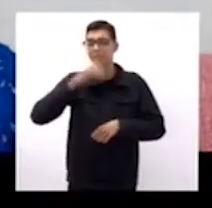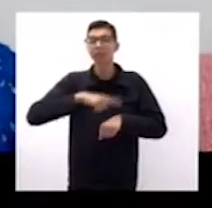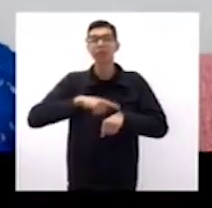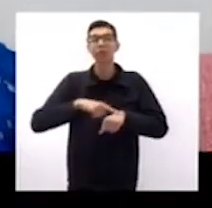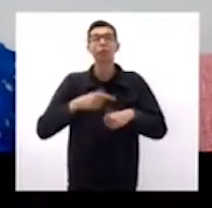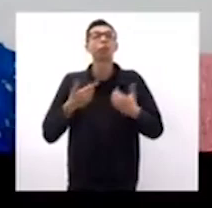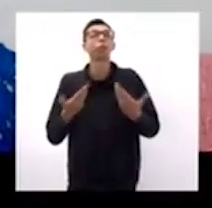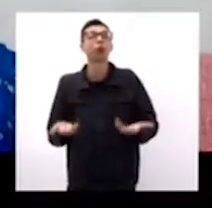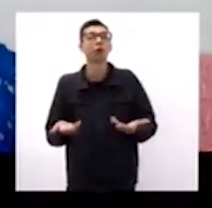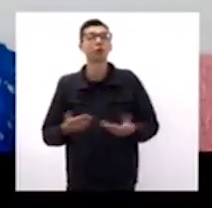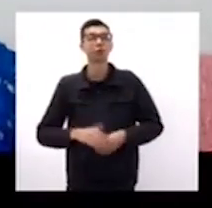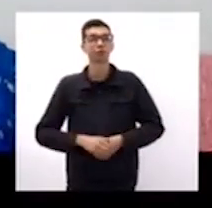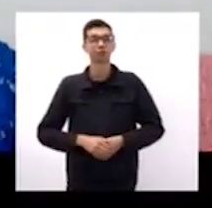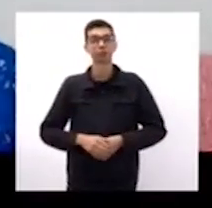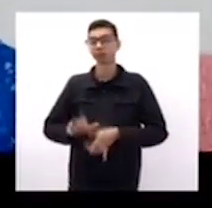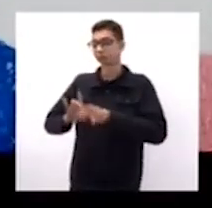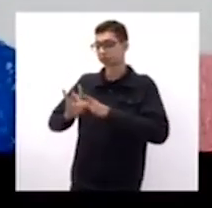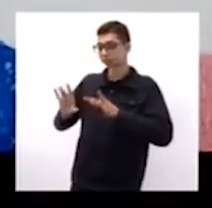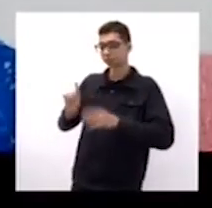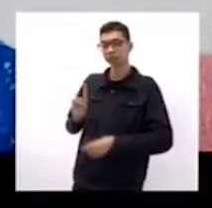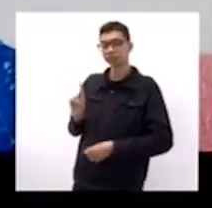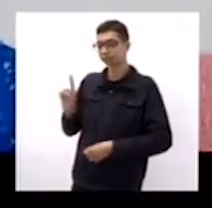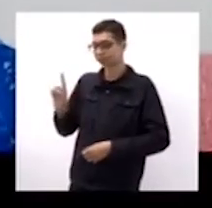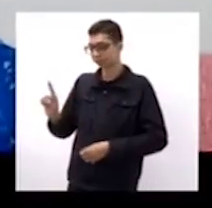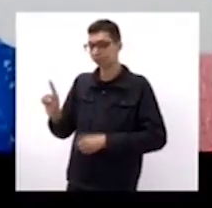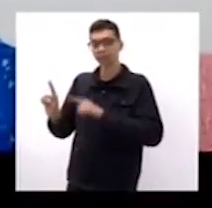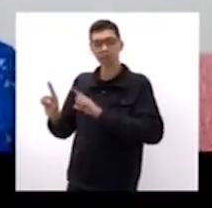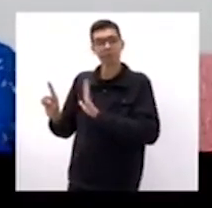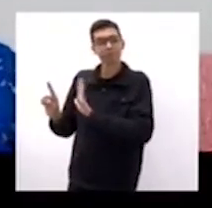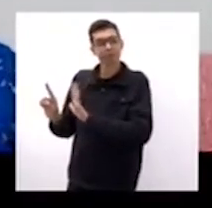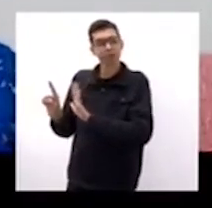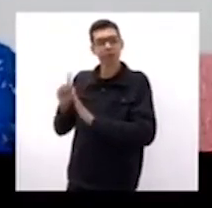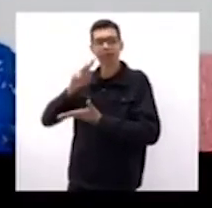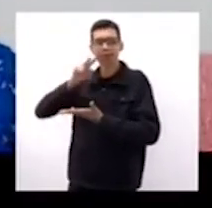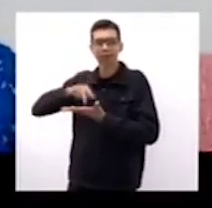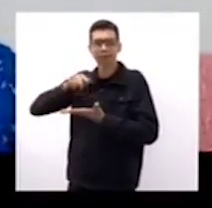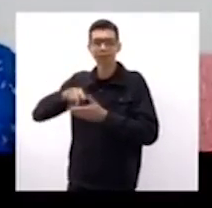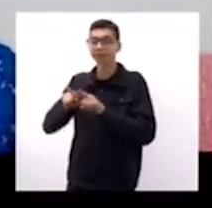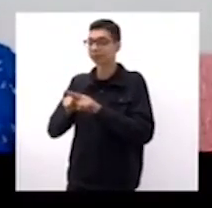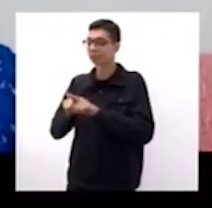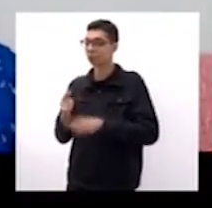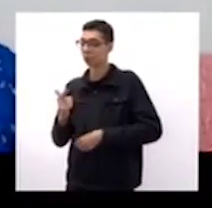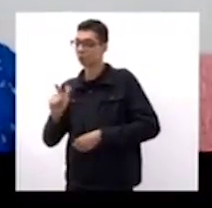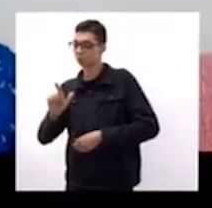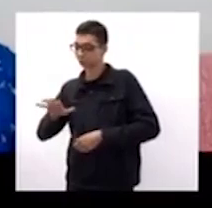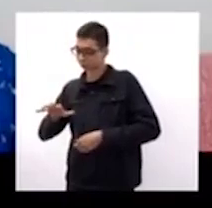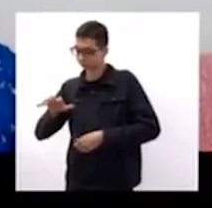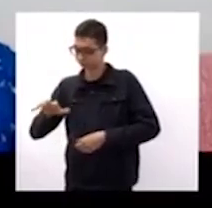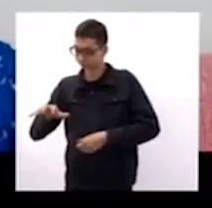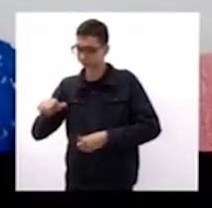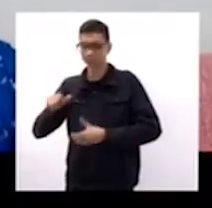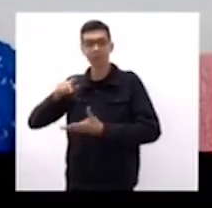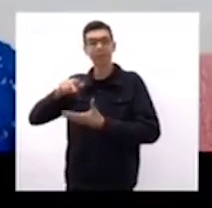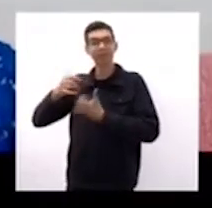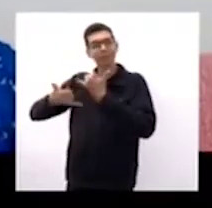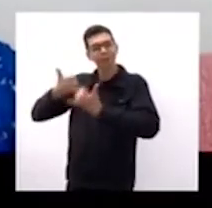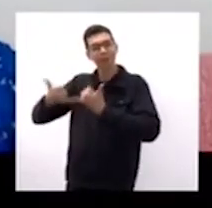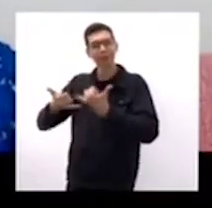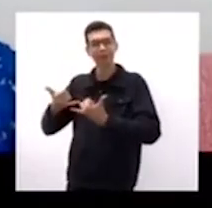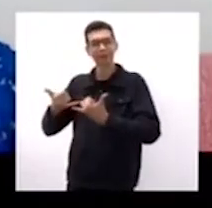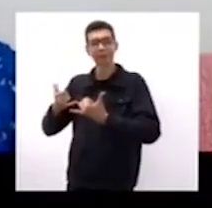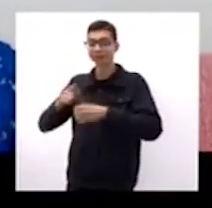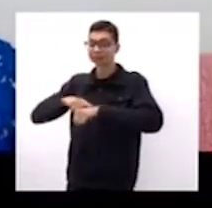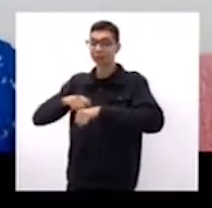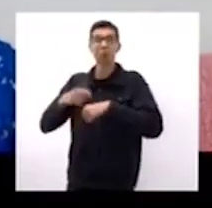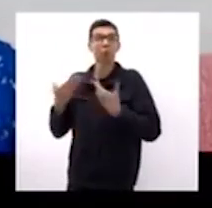aluno fique no canto da leitura? E no canto de jogos? Em qual momento será permitido que ele vá para lá? No